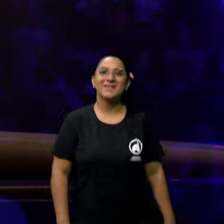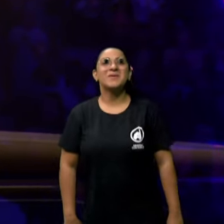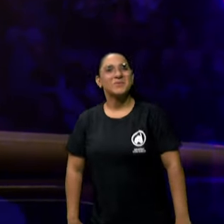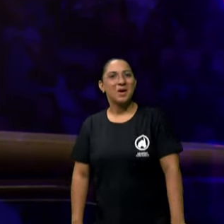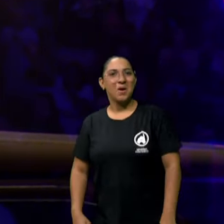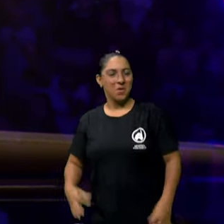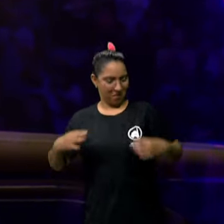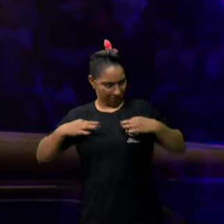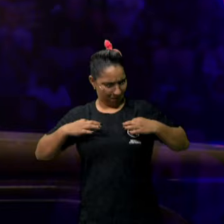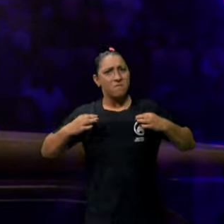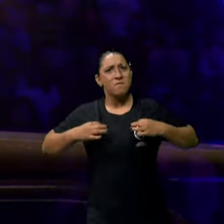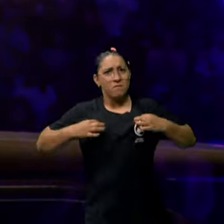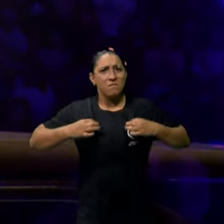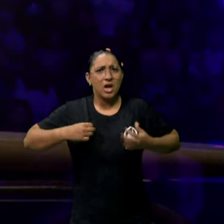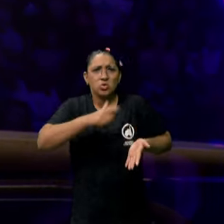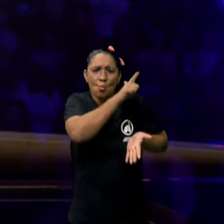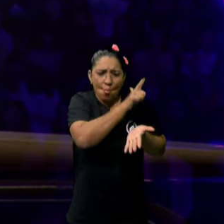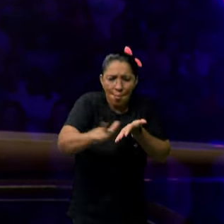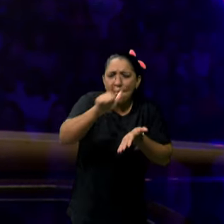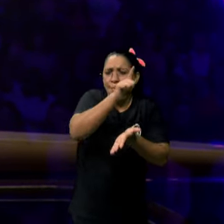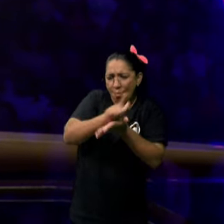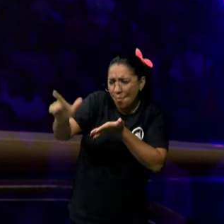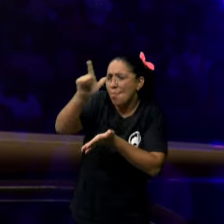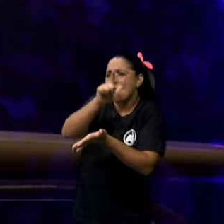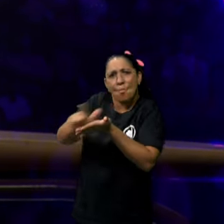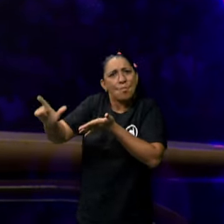Eu já coloquei